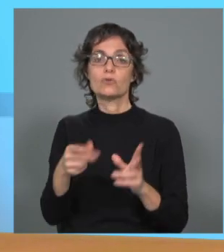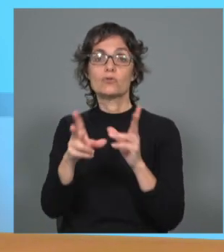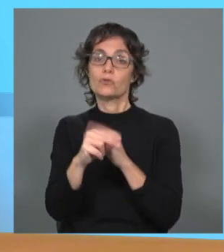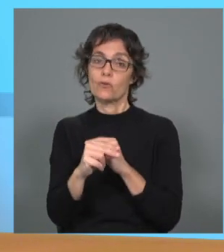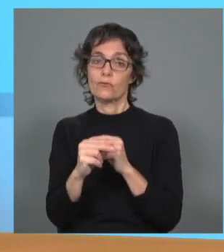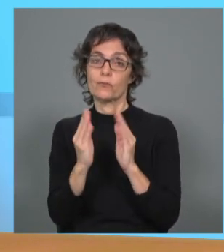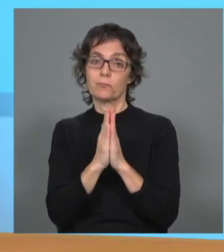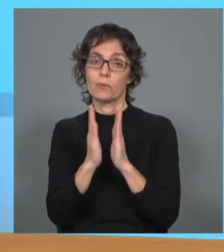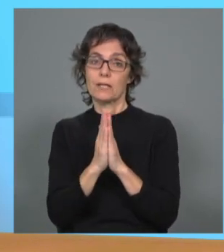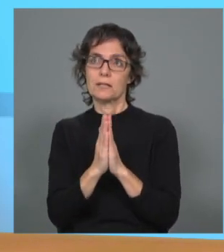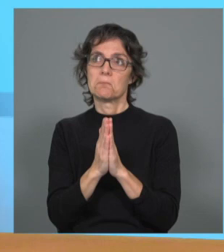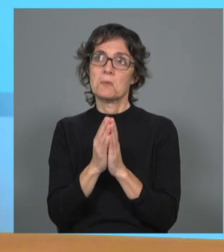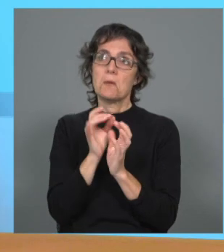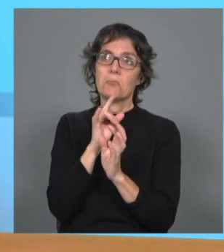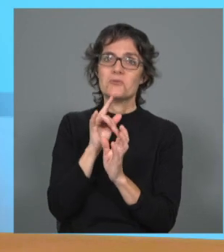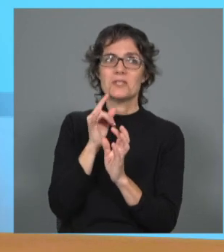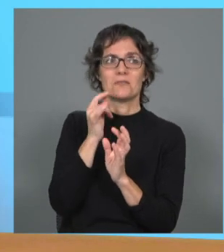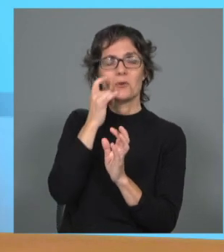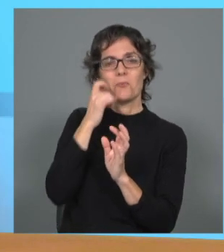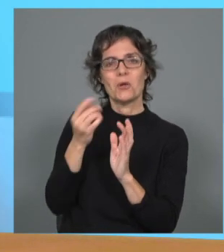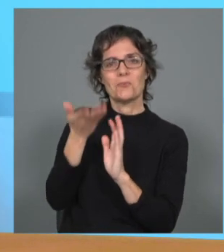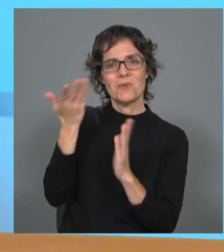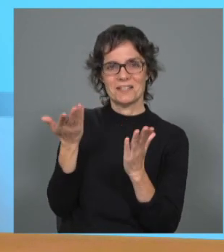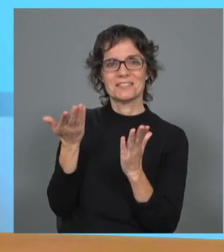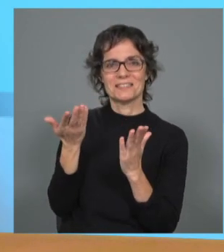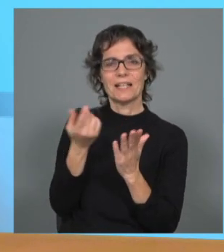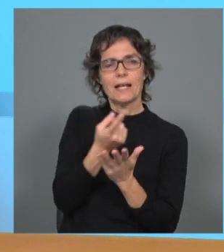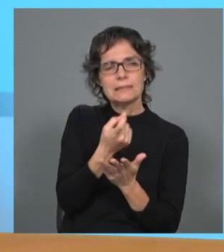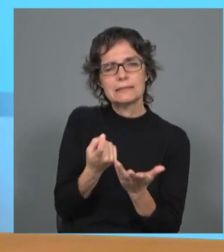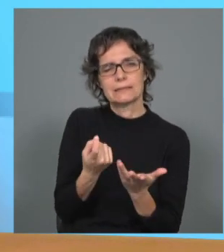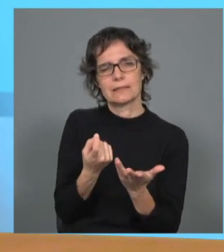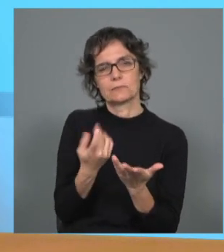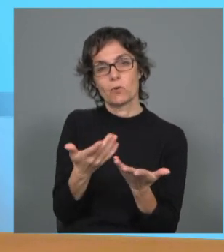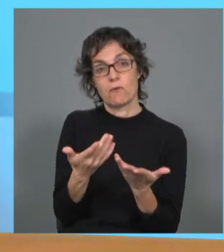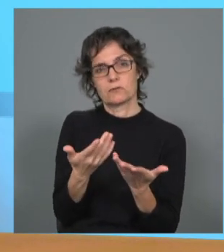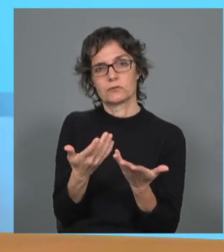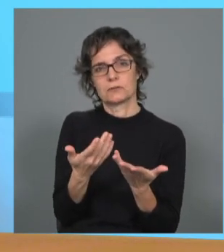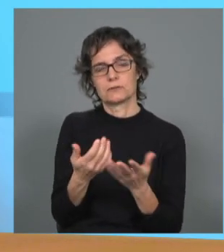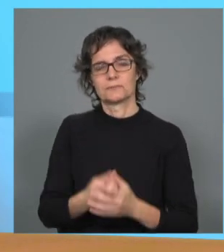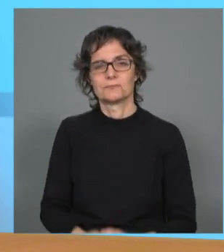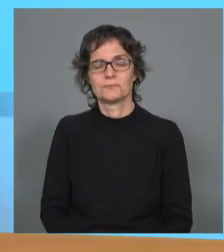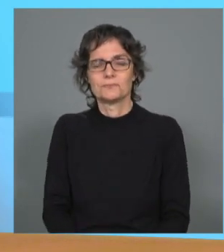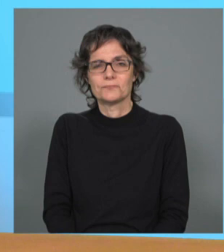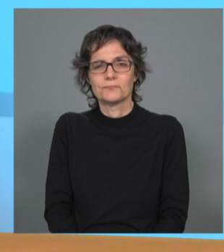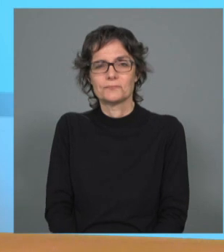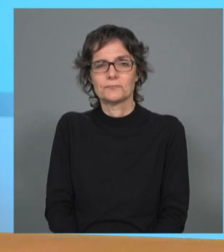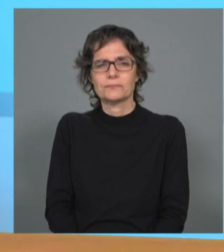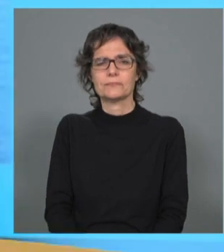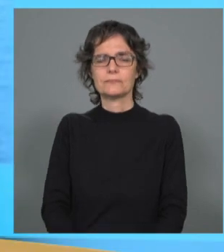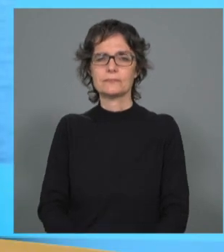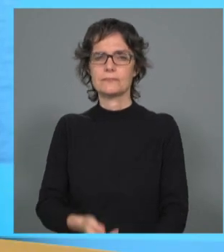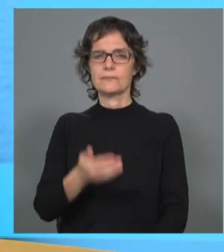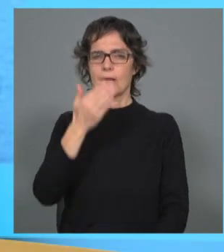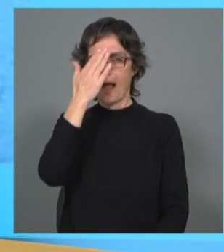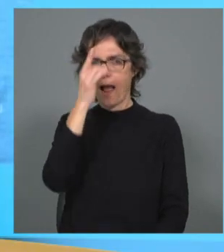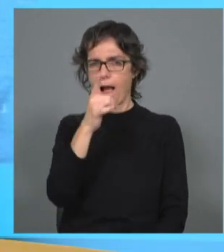mais humano à Igreja, que é tão preciso nos dias de hoje. E não sente também que, mesmo